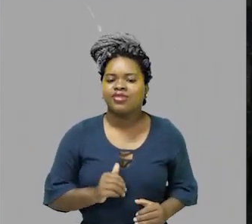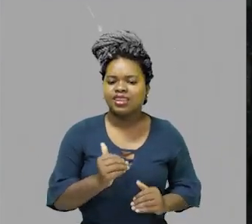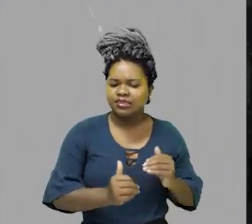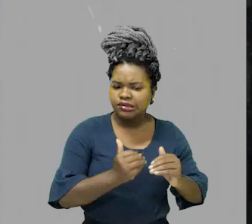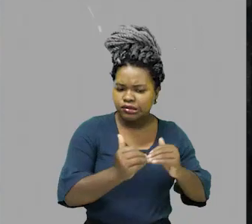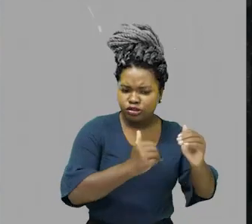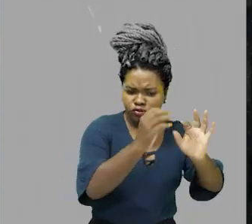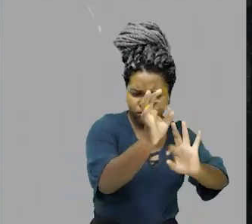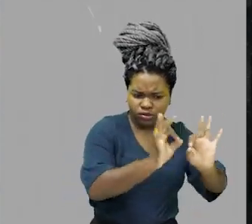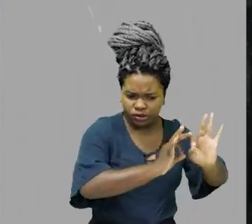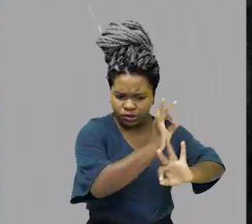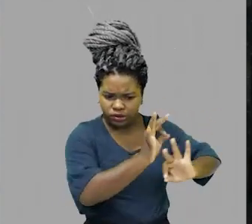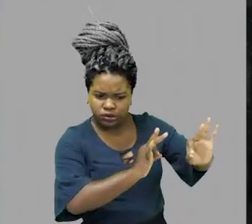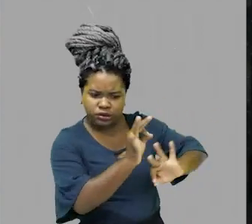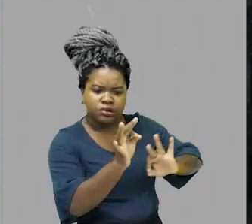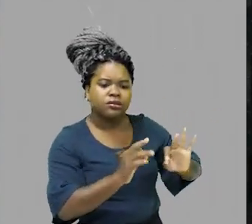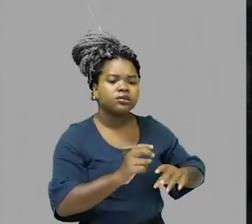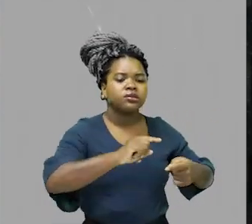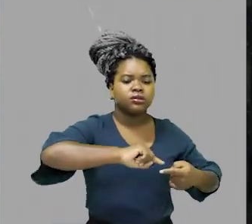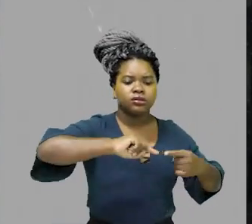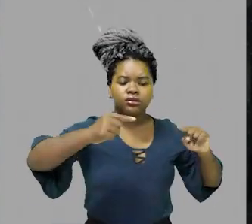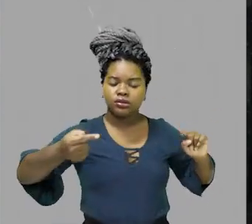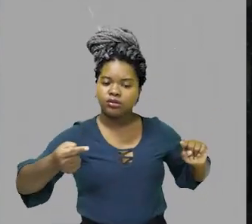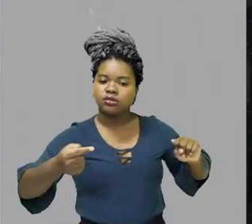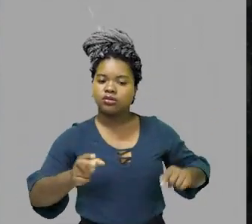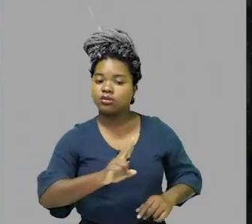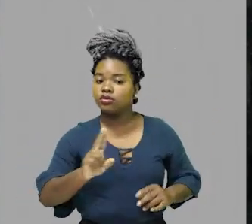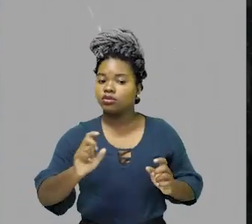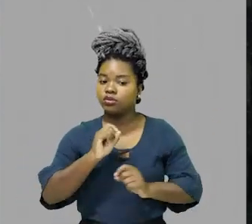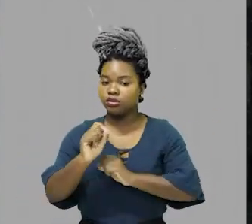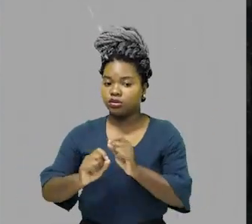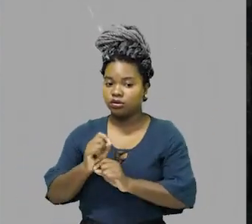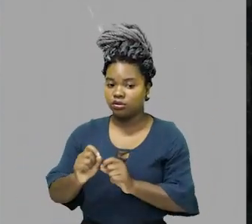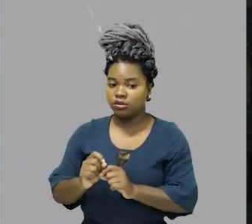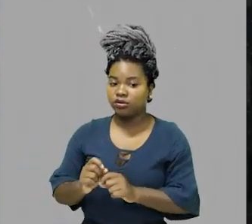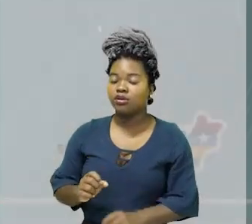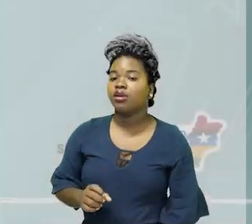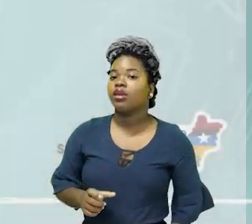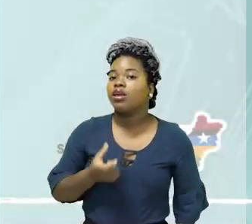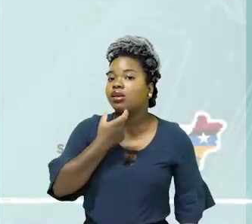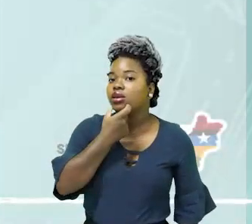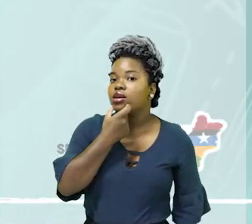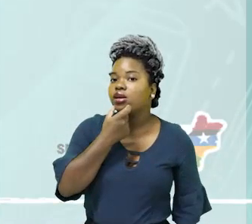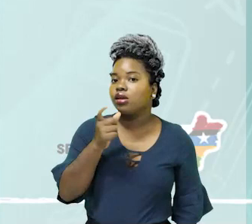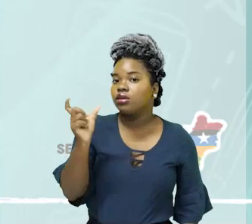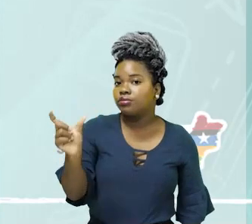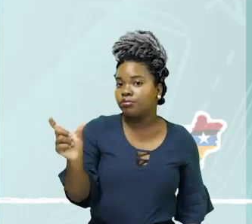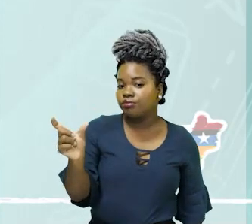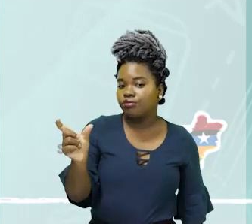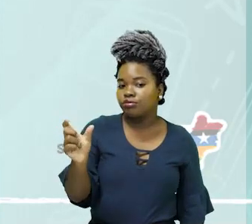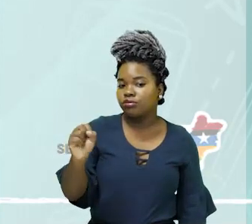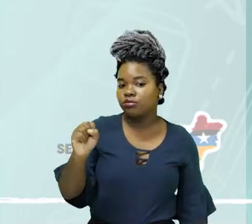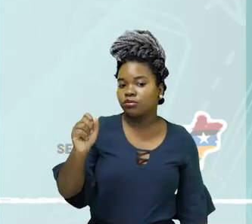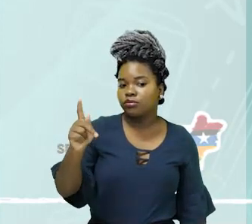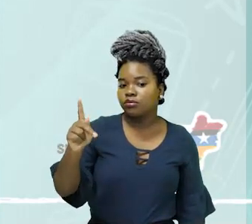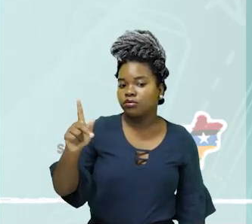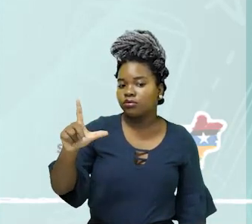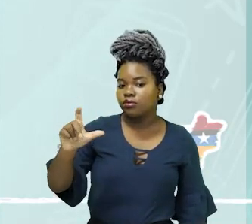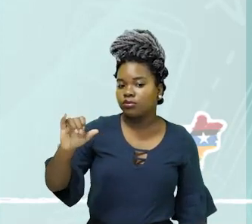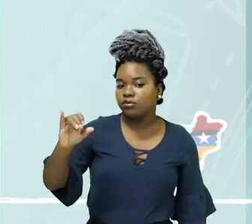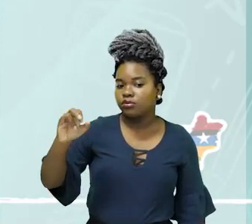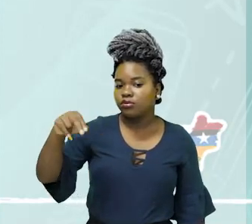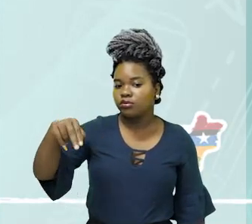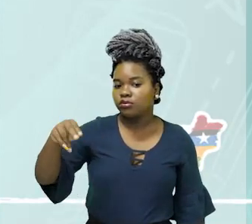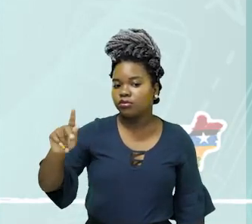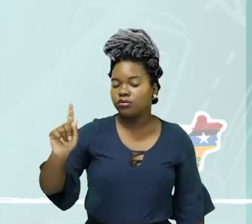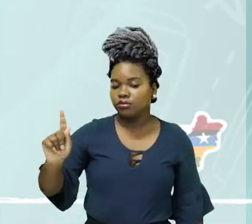edição do RNA, a gente chama por essa palavrinha em inglês aqui, ó, splicing.